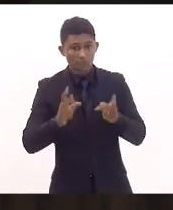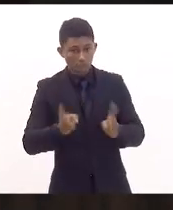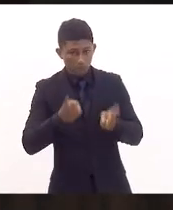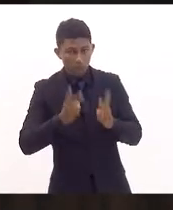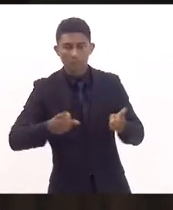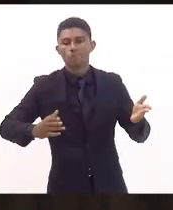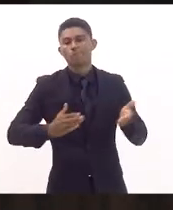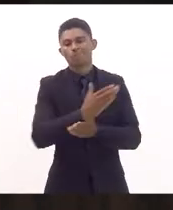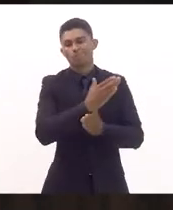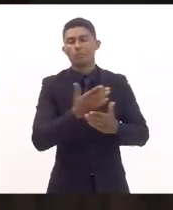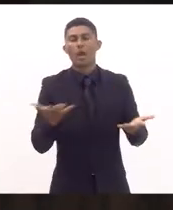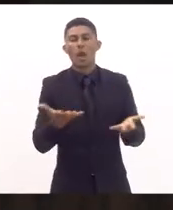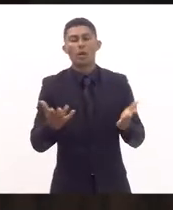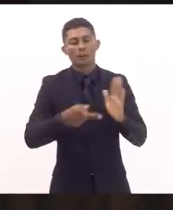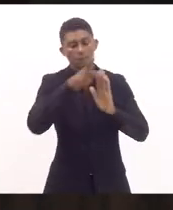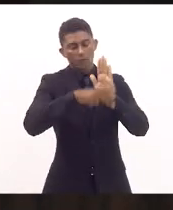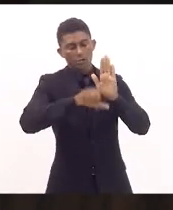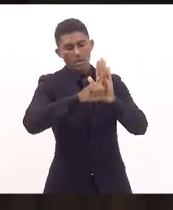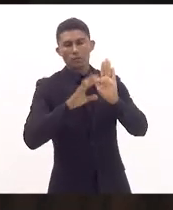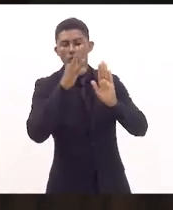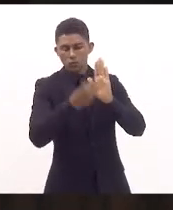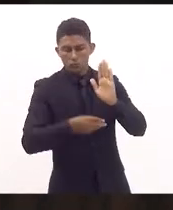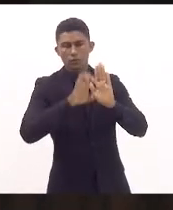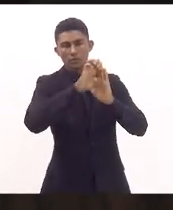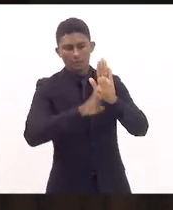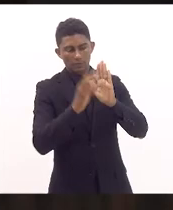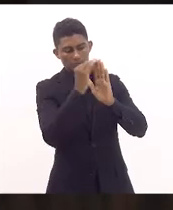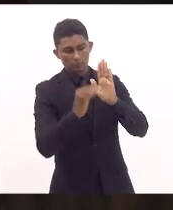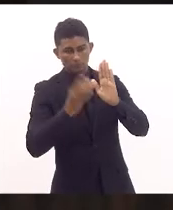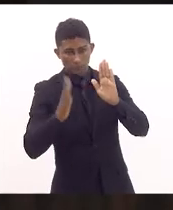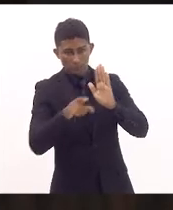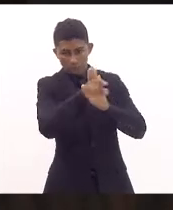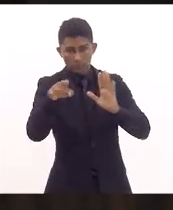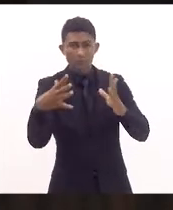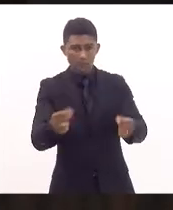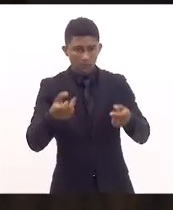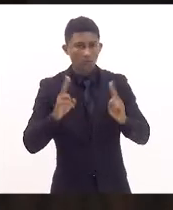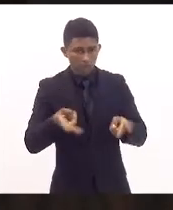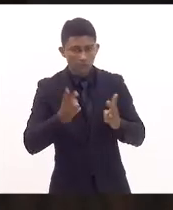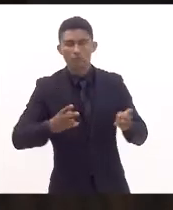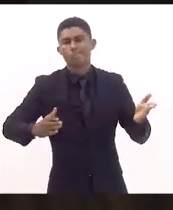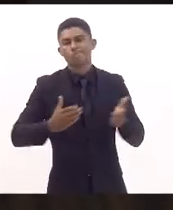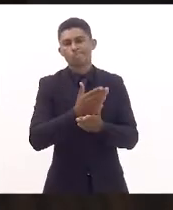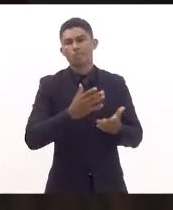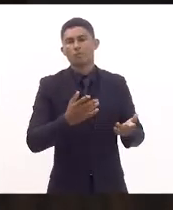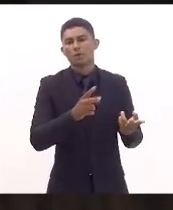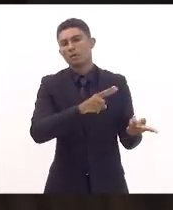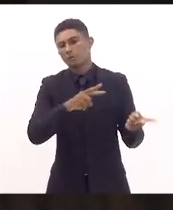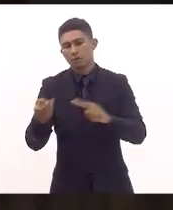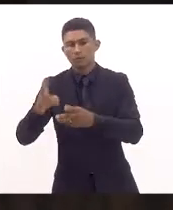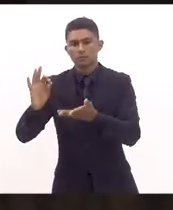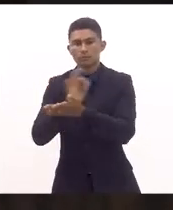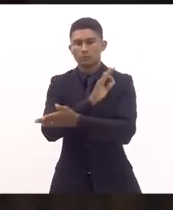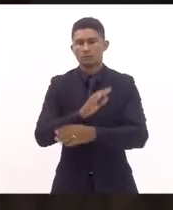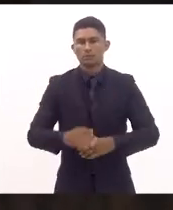estão, aprovado. Em votação, o projeto assim emendado. Os senhores que aprovam, permaneçam como estão, aprovado. Vai ao